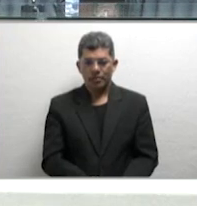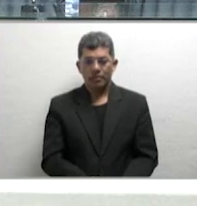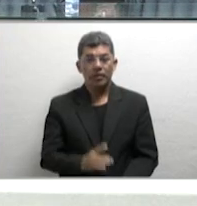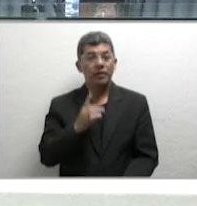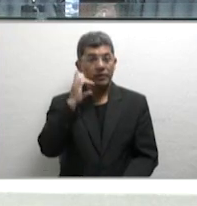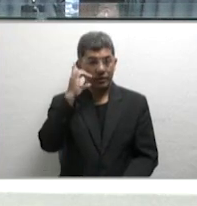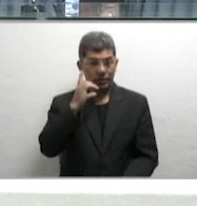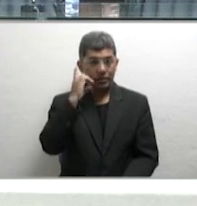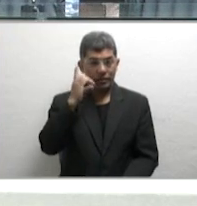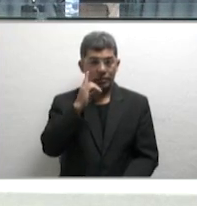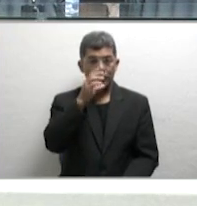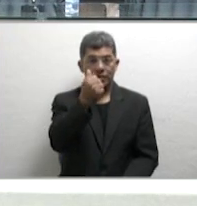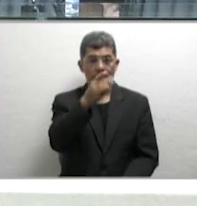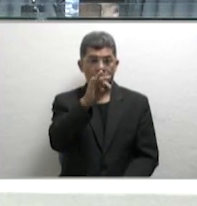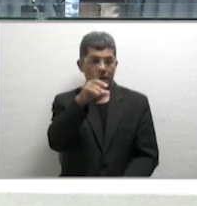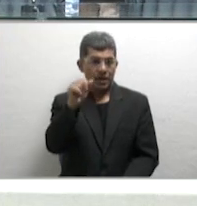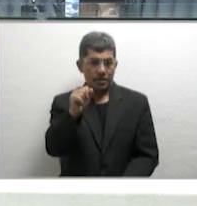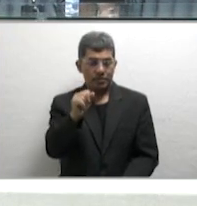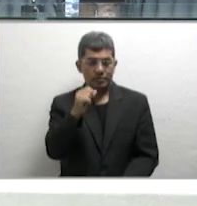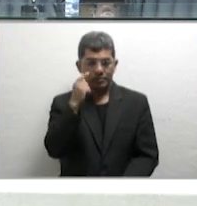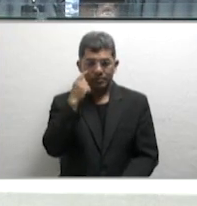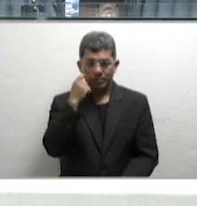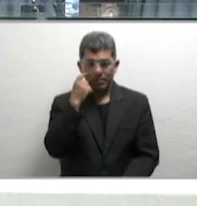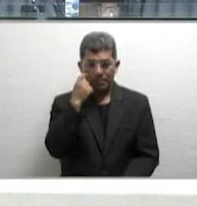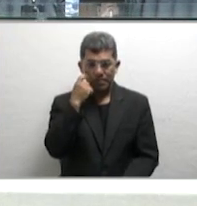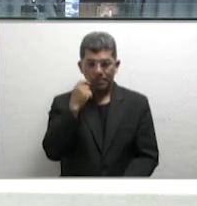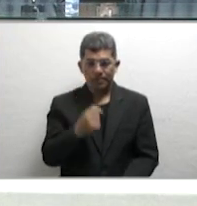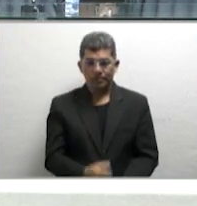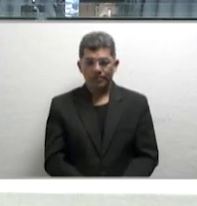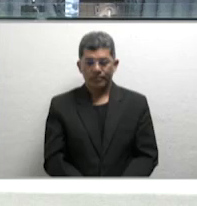Deputado Abdala Fracha.